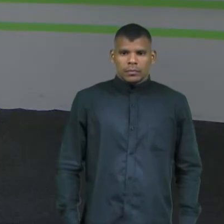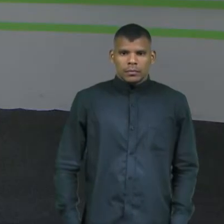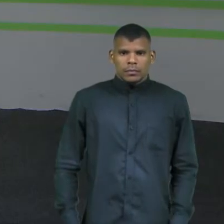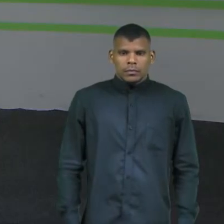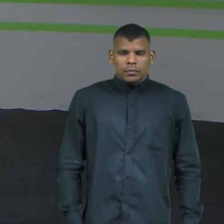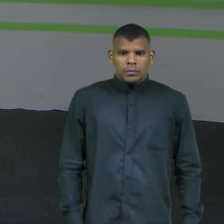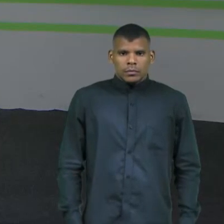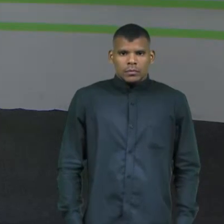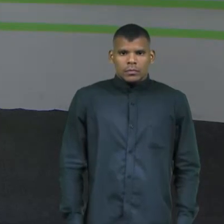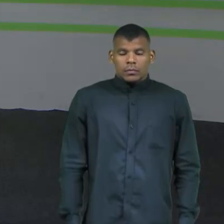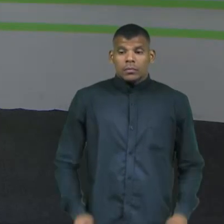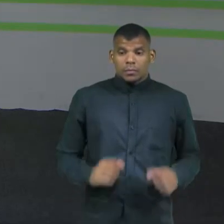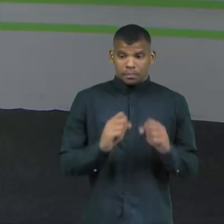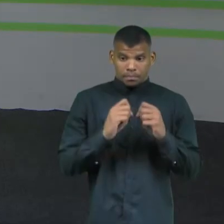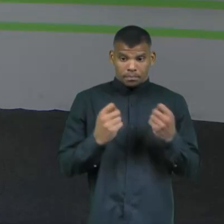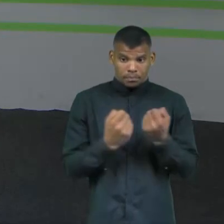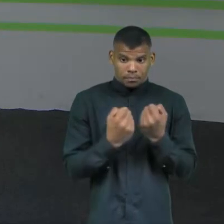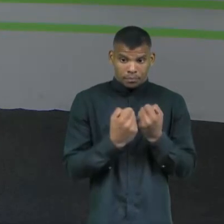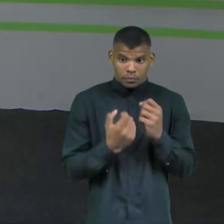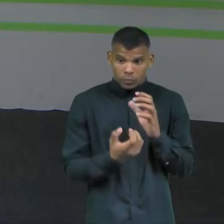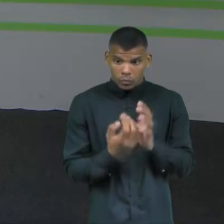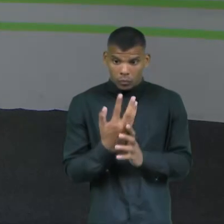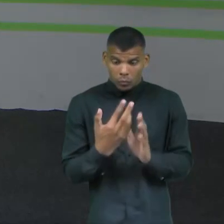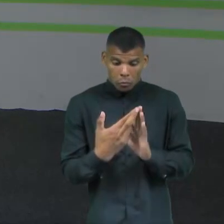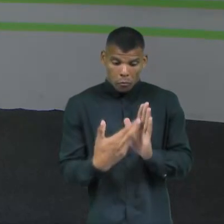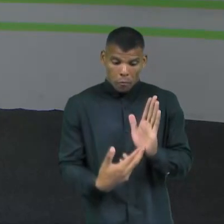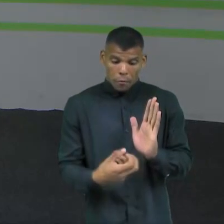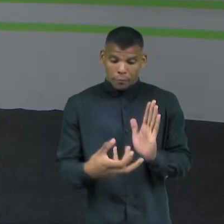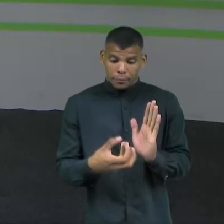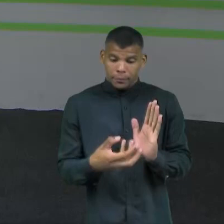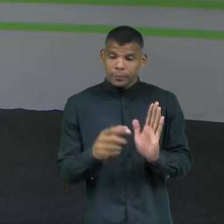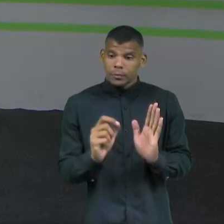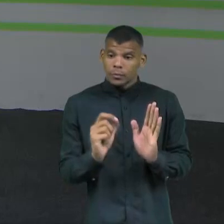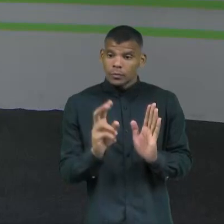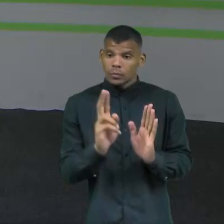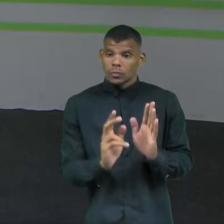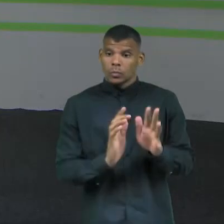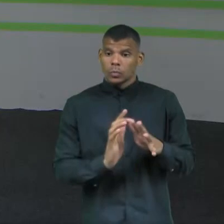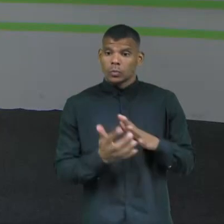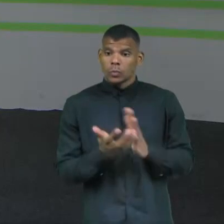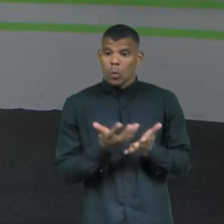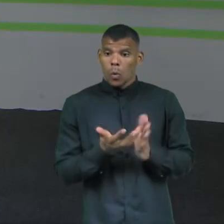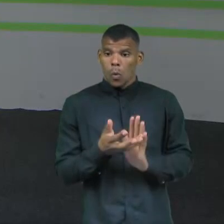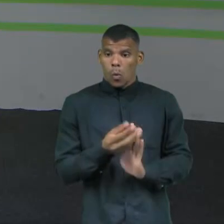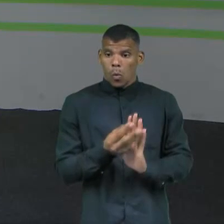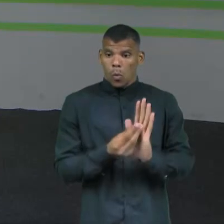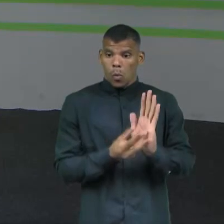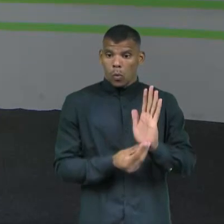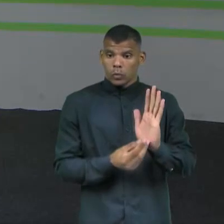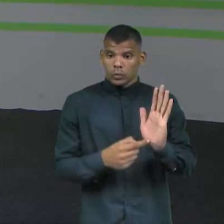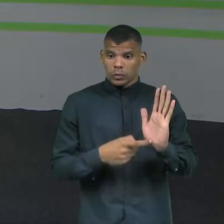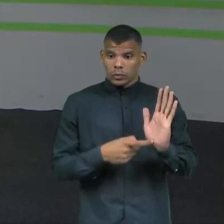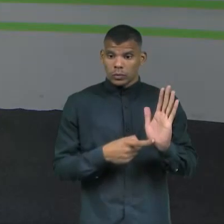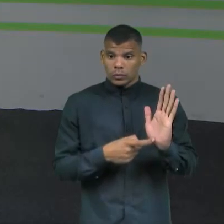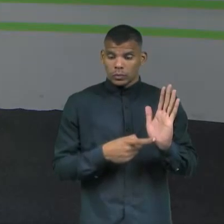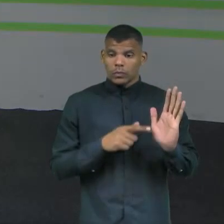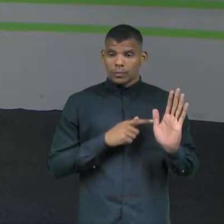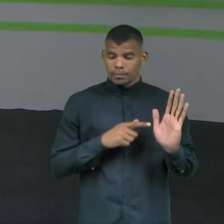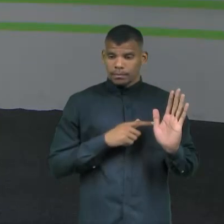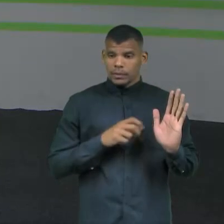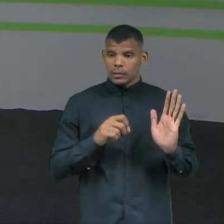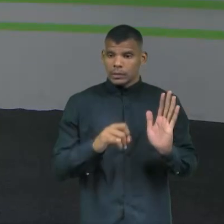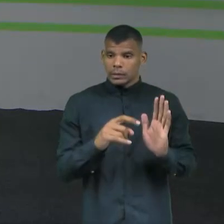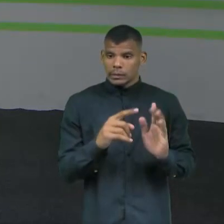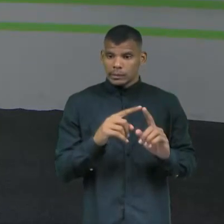O Senado Federal visa criar novas regras para a moderação de conteúdos nas redes sociais. Caso o projeto seja